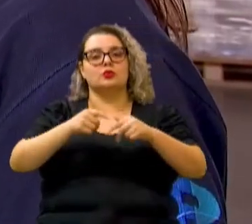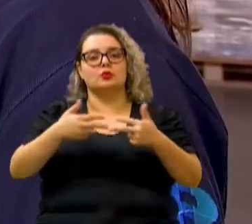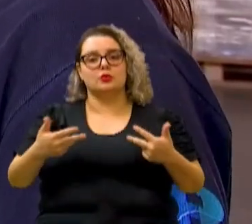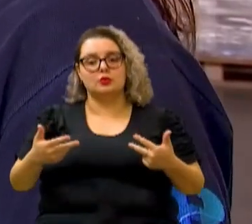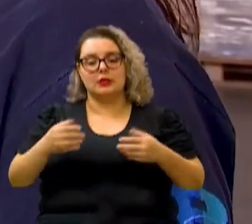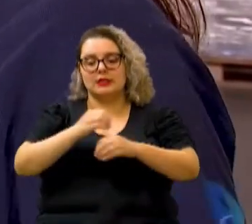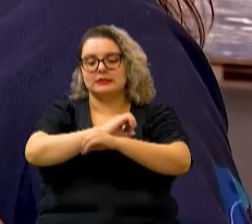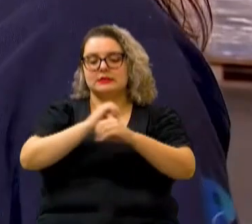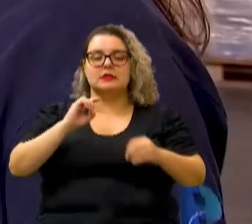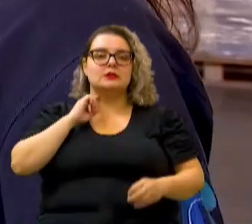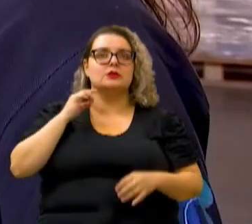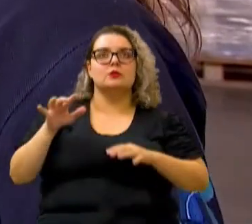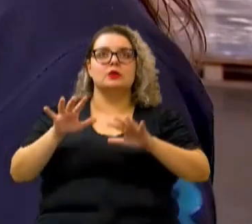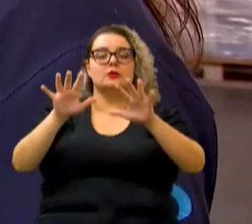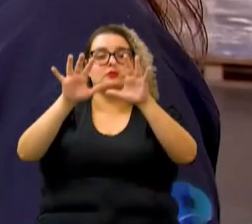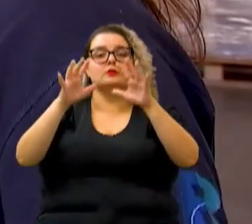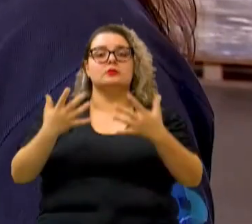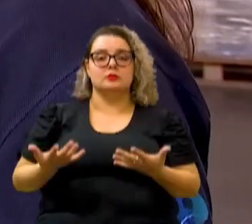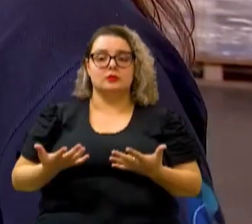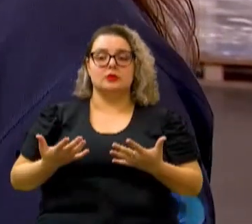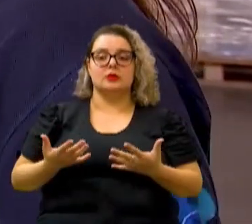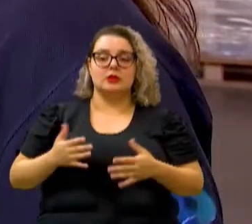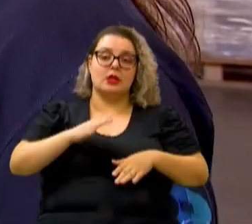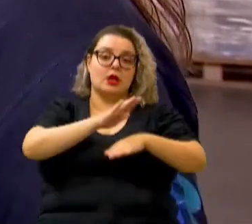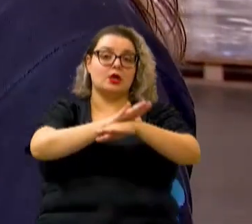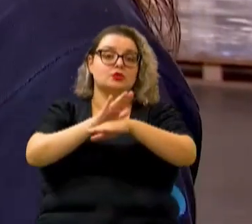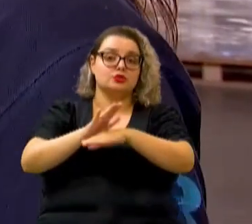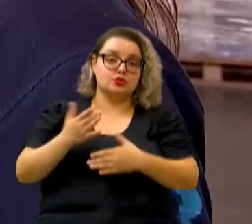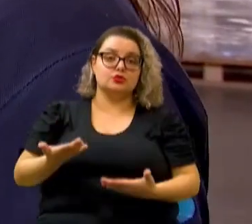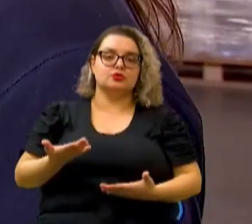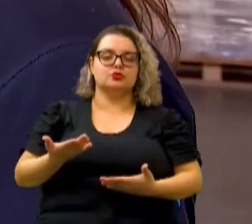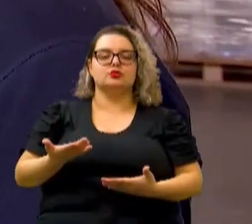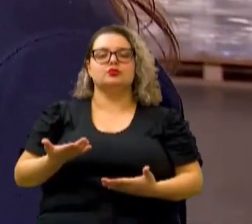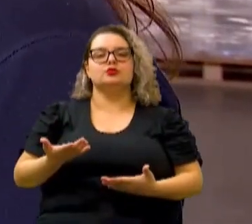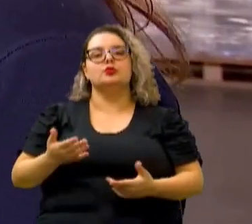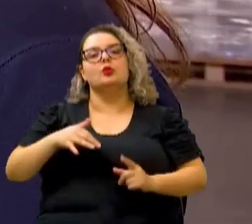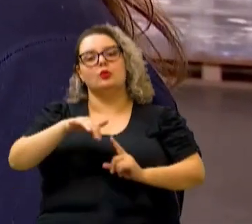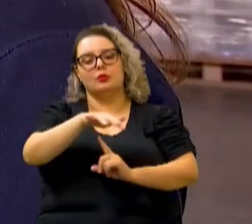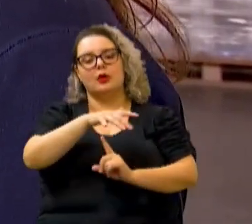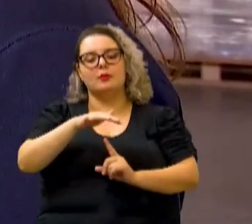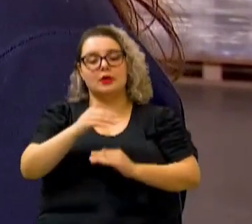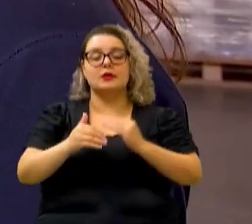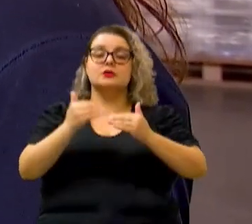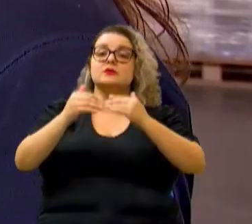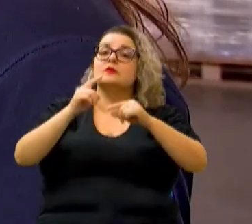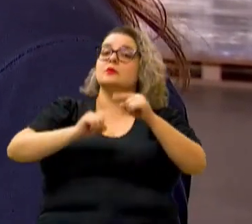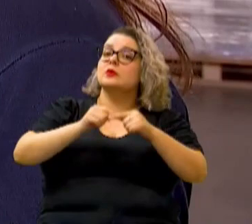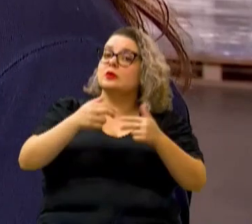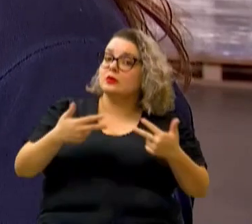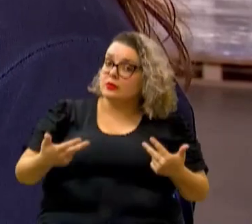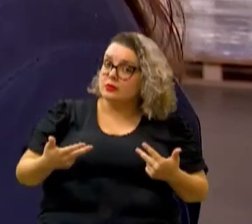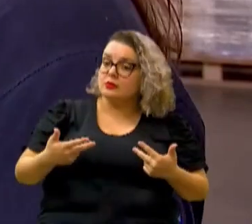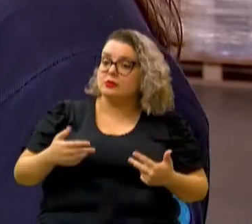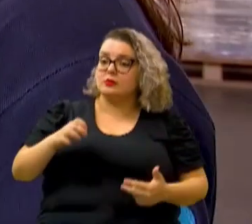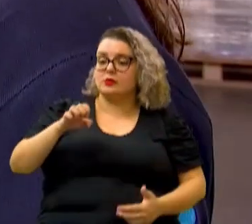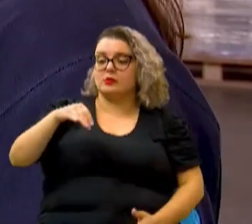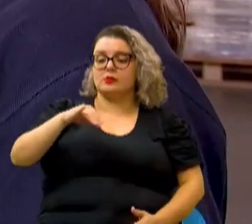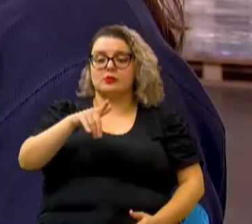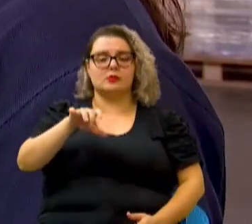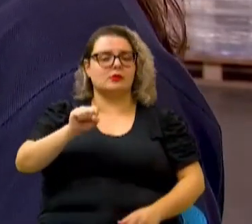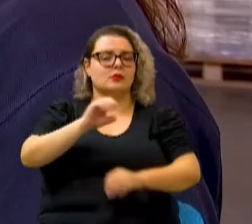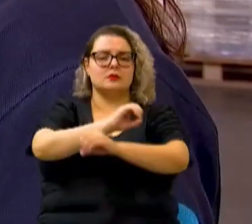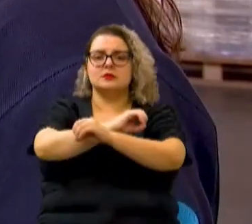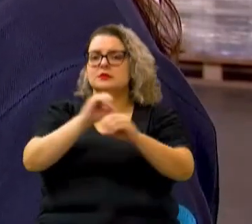aí todo produto ele zera a emissão de carbono e até acredita carbono no meio ambiente. Então, com isso a gente está